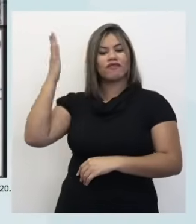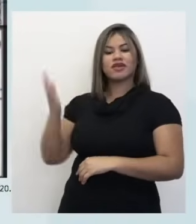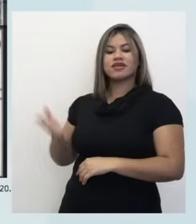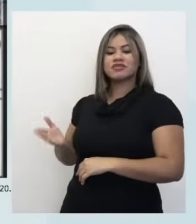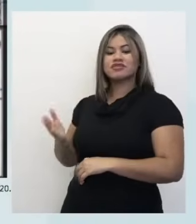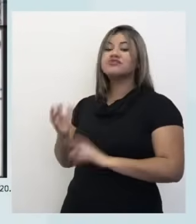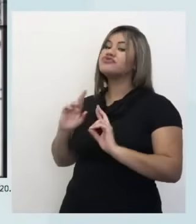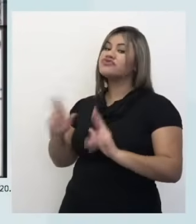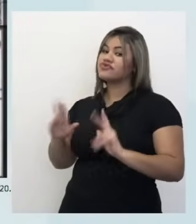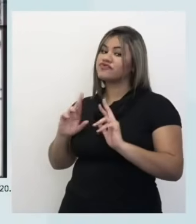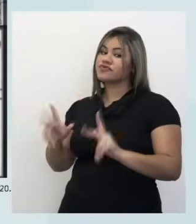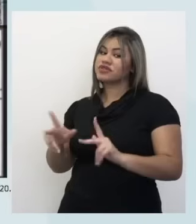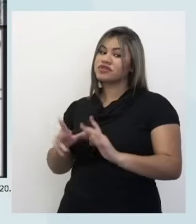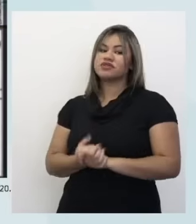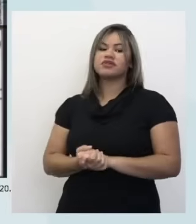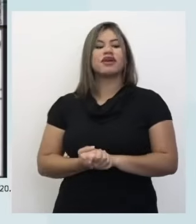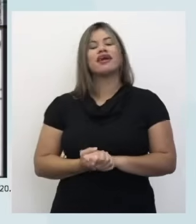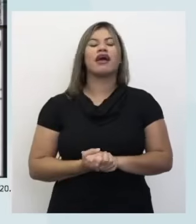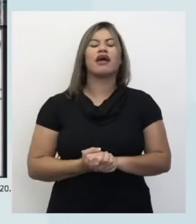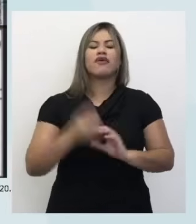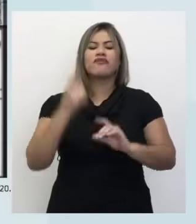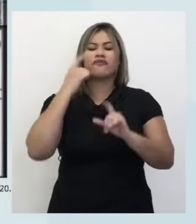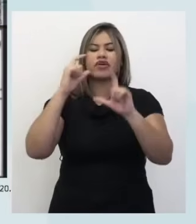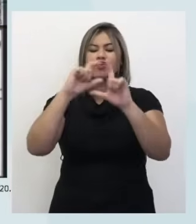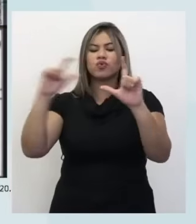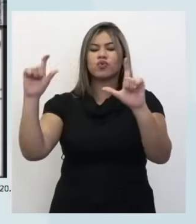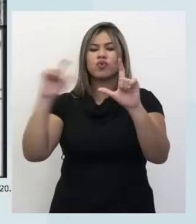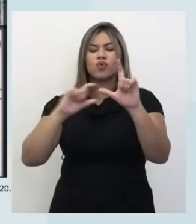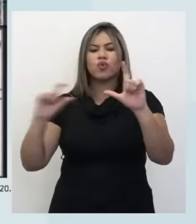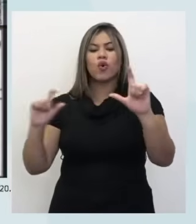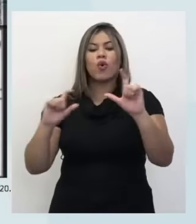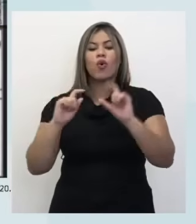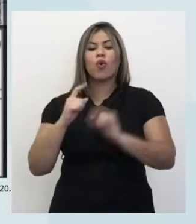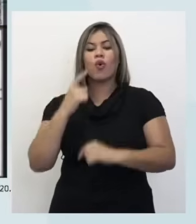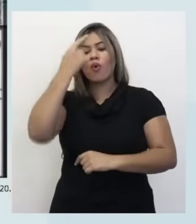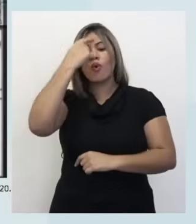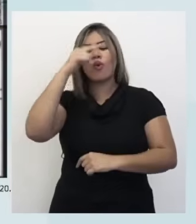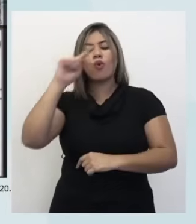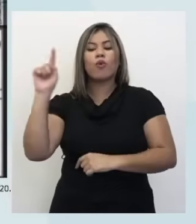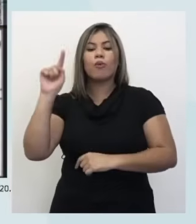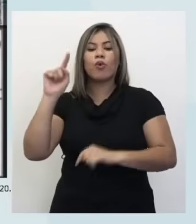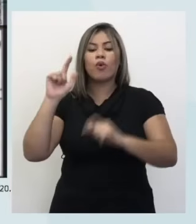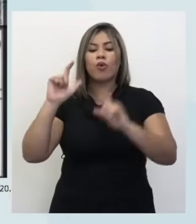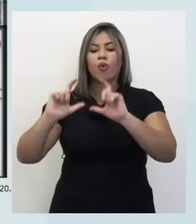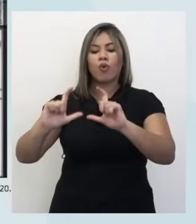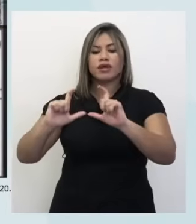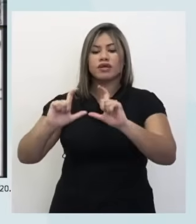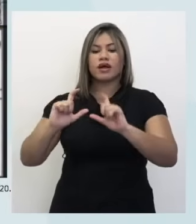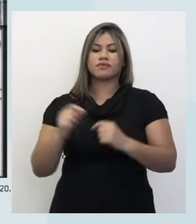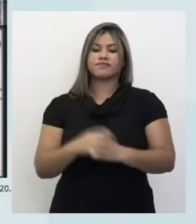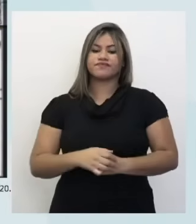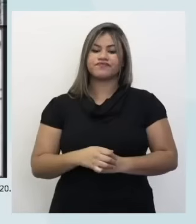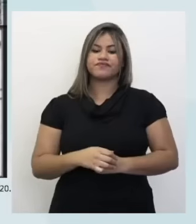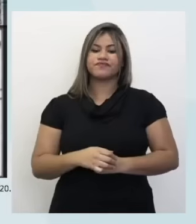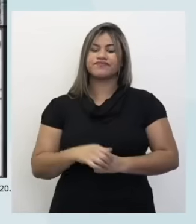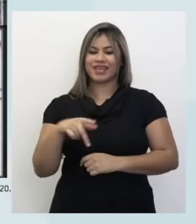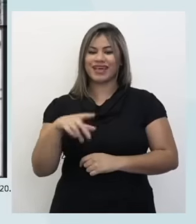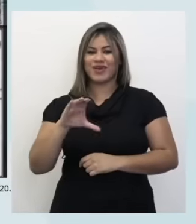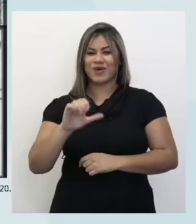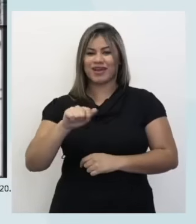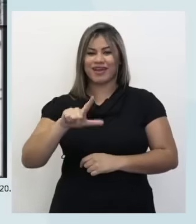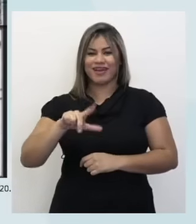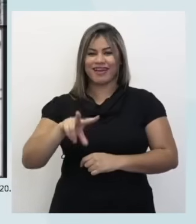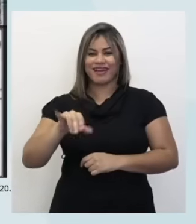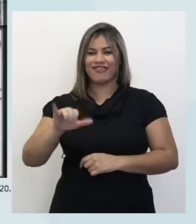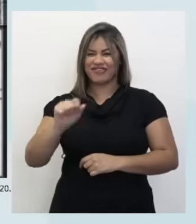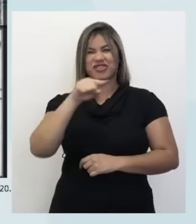Outra tirinha. De acordo com a tirinha, o último quadrinho revela que a mãe do menino está. Primeiro vamos ler a tirinha. Esse é o Calvin, né? É